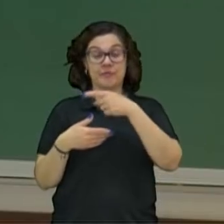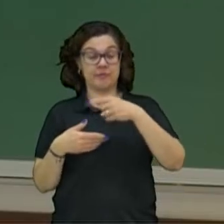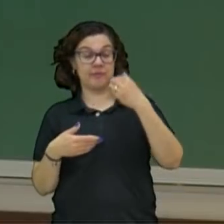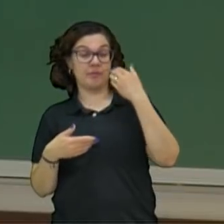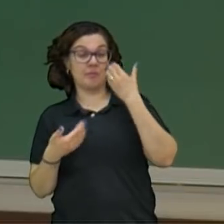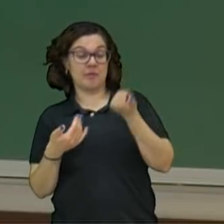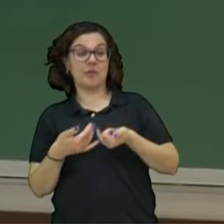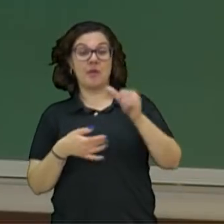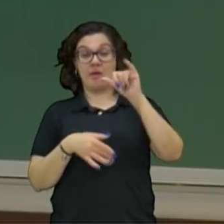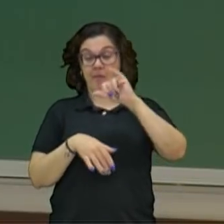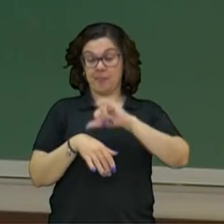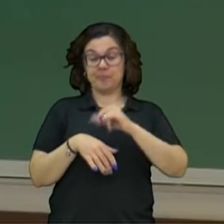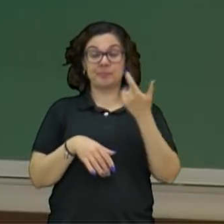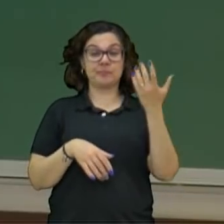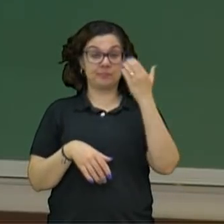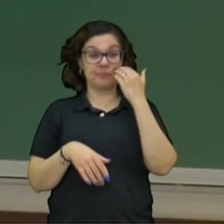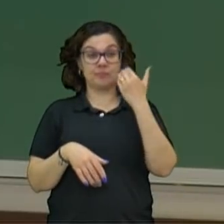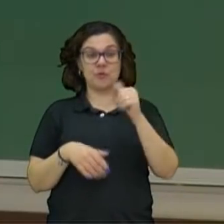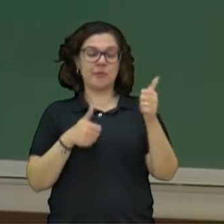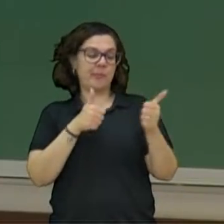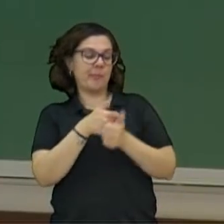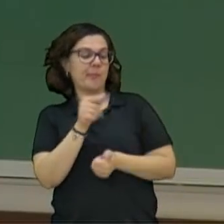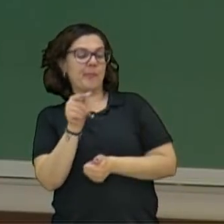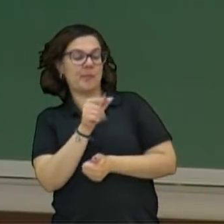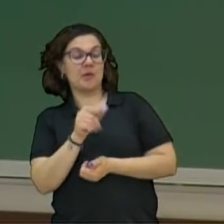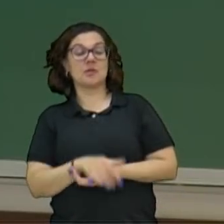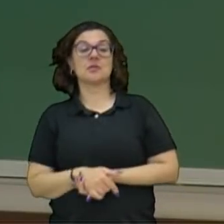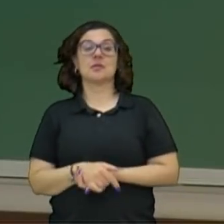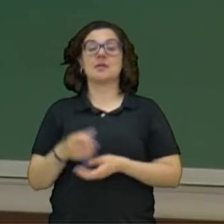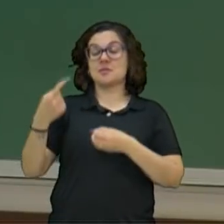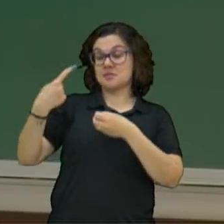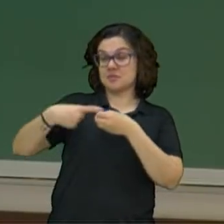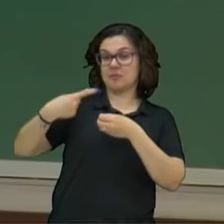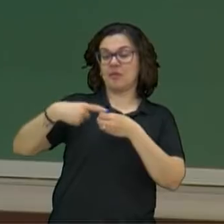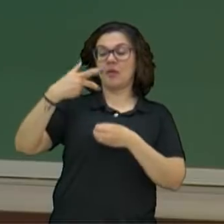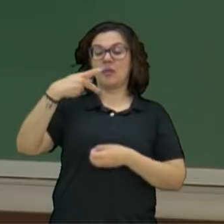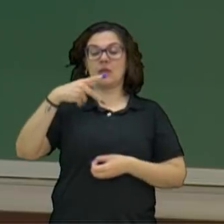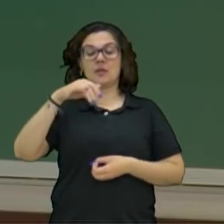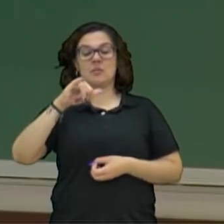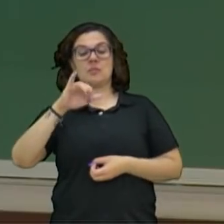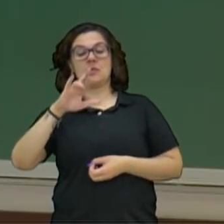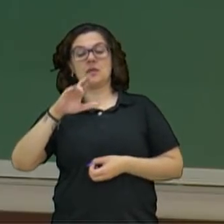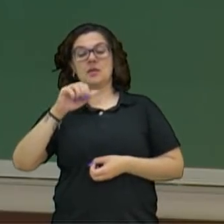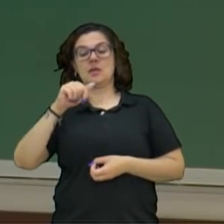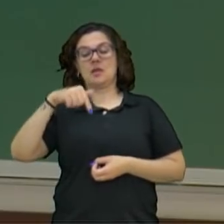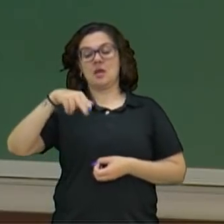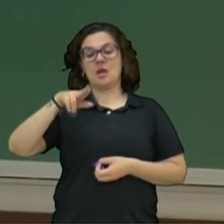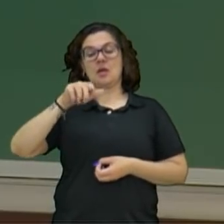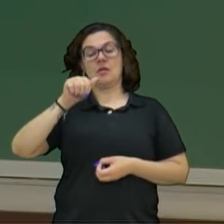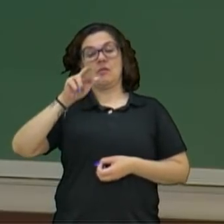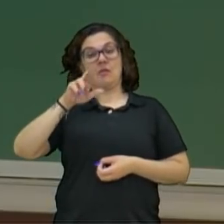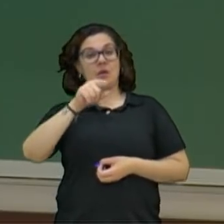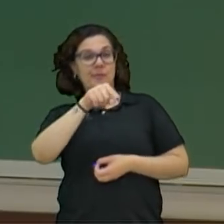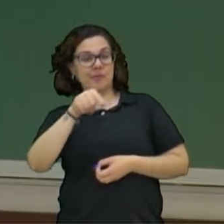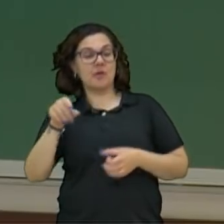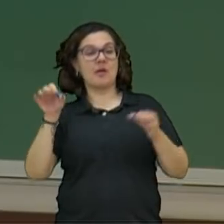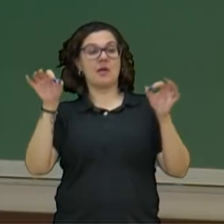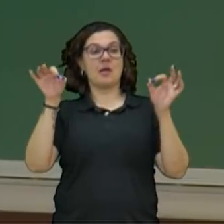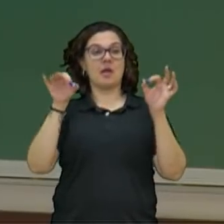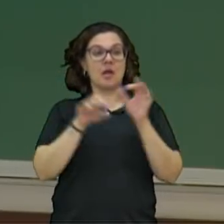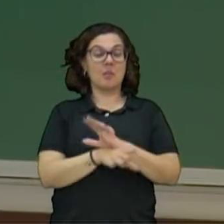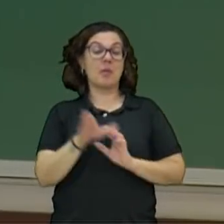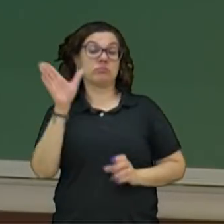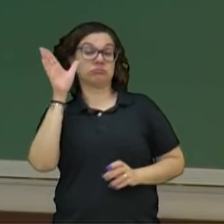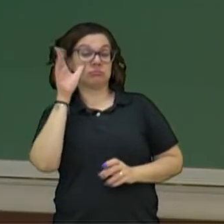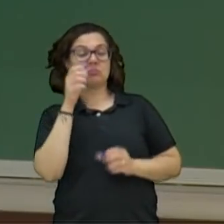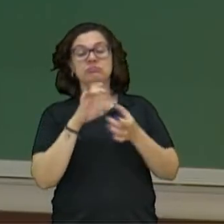estado, Curitiba, tá? Então, pertinho aqui de Curitiba, em Piraquara, pessoal que é daí, né? Quando tudo isso